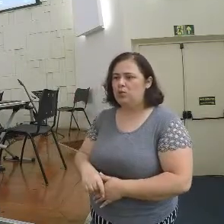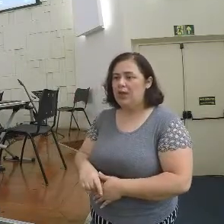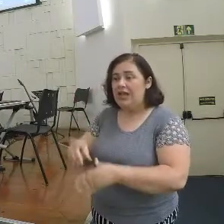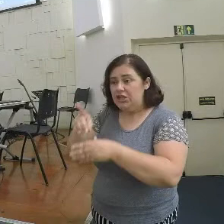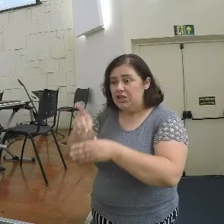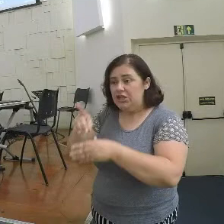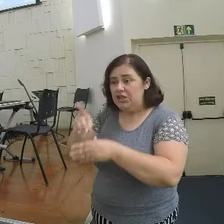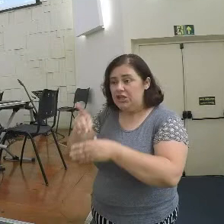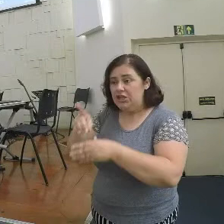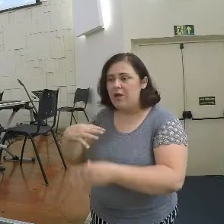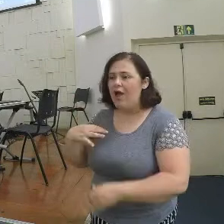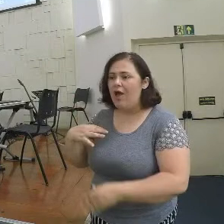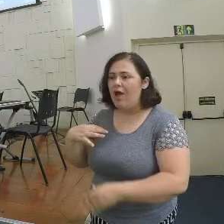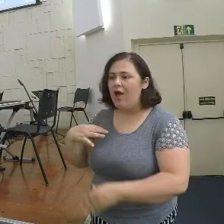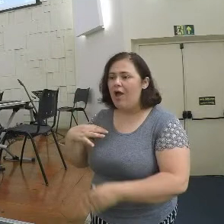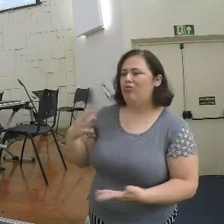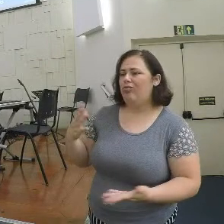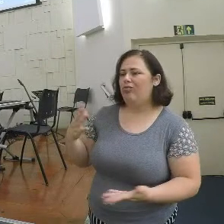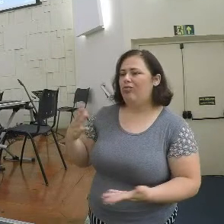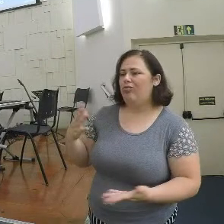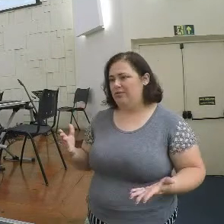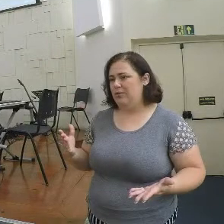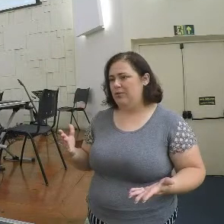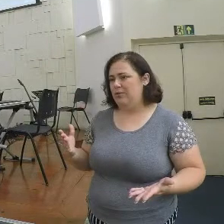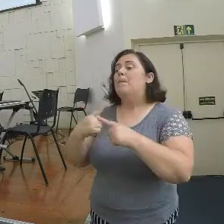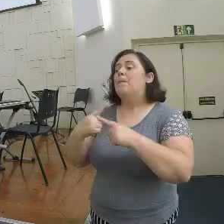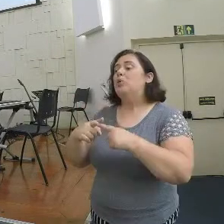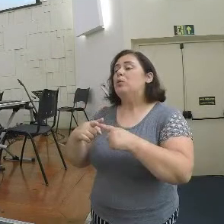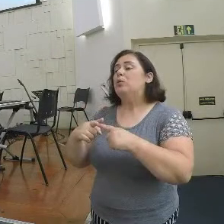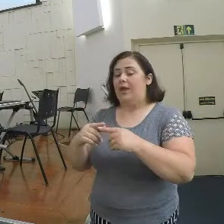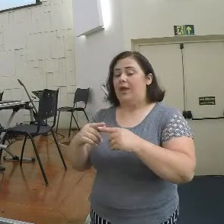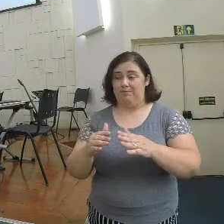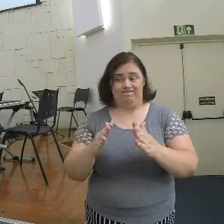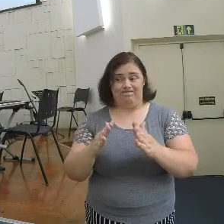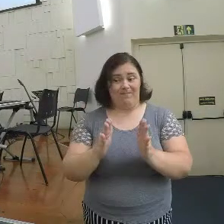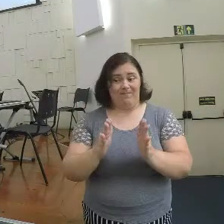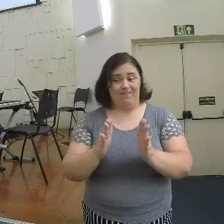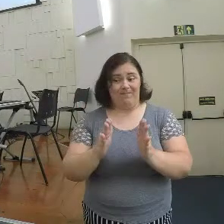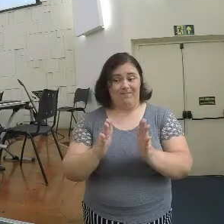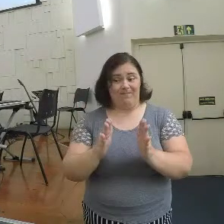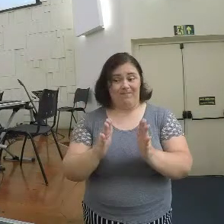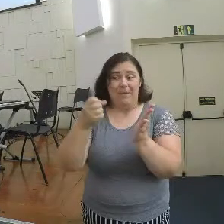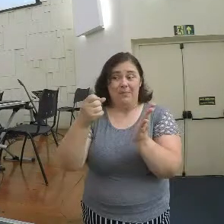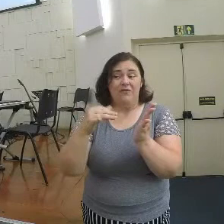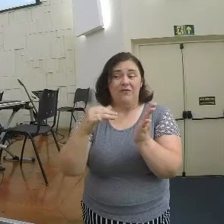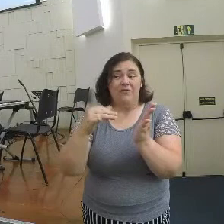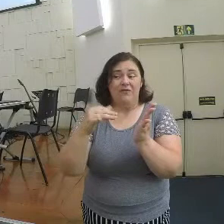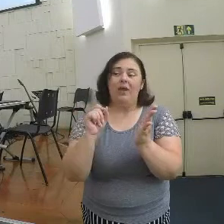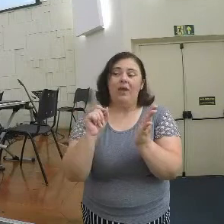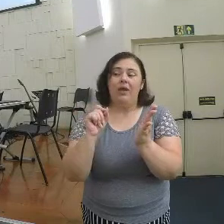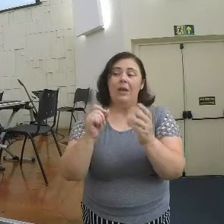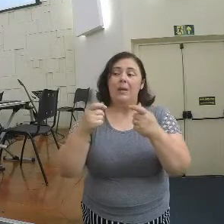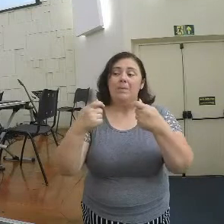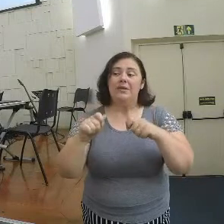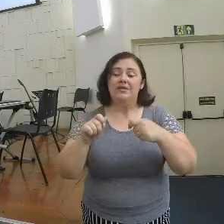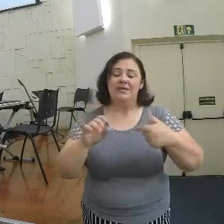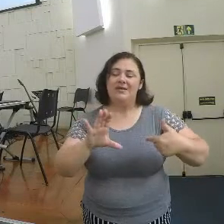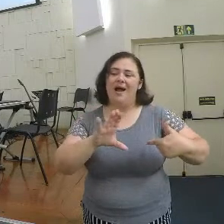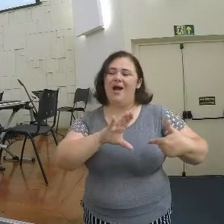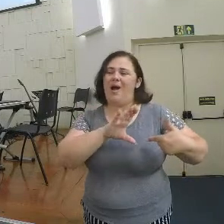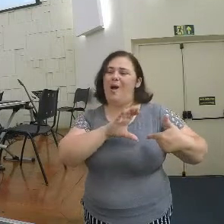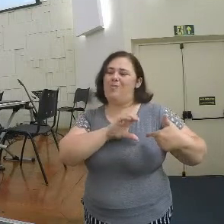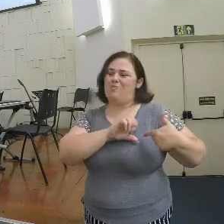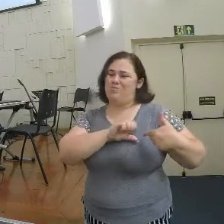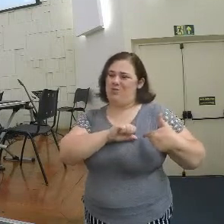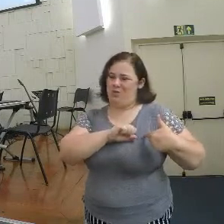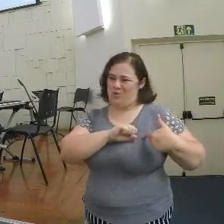ter. Você só pode dar o dízimo porque você tem 100% daquilo que Deus te concedeu. Meus irmãos, posto tudo